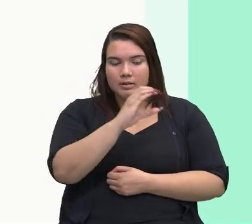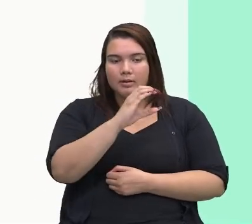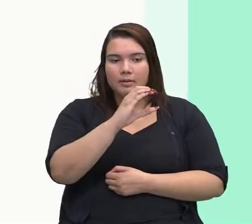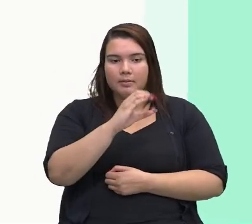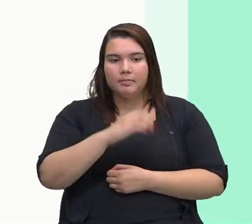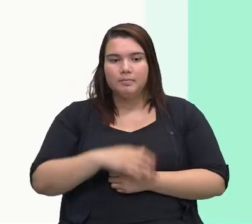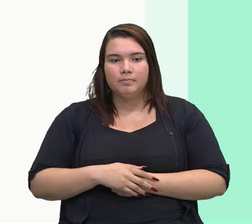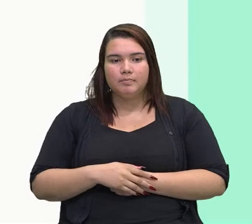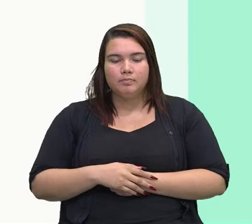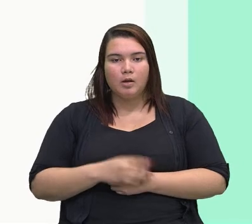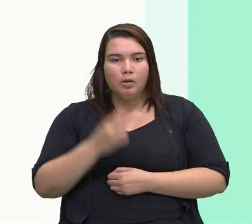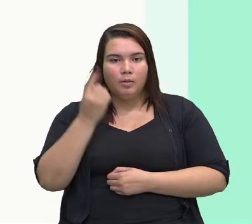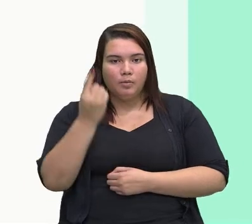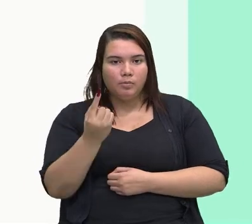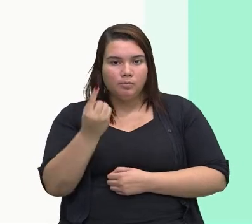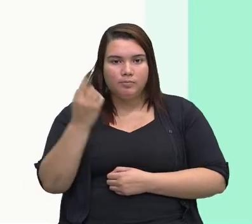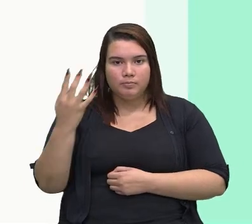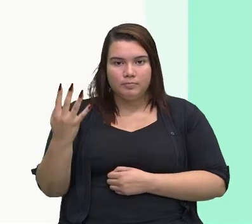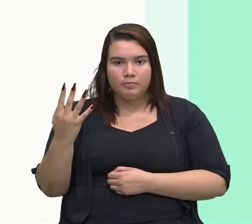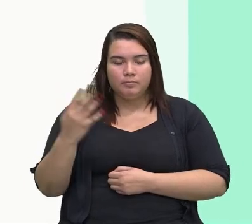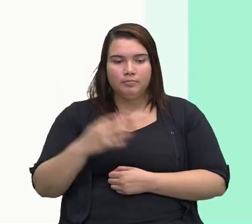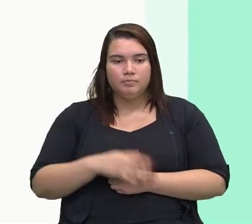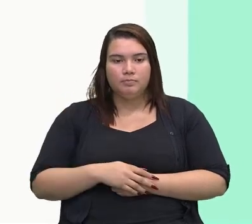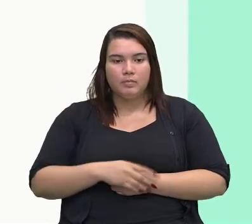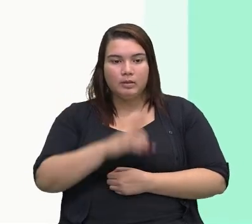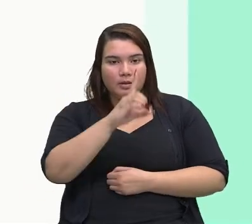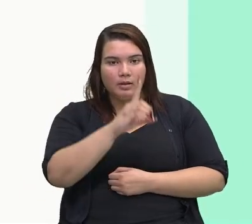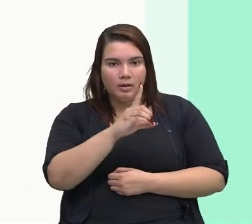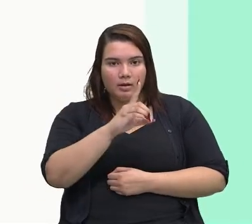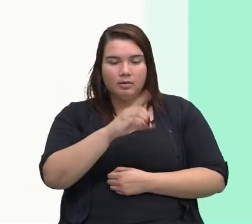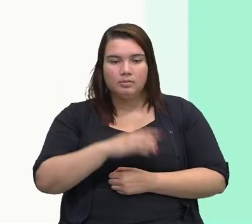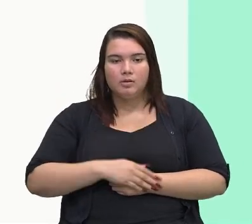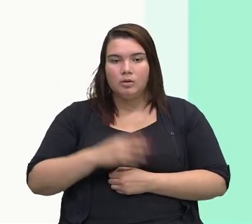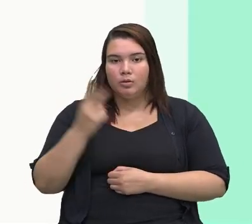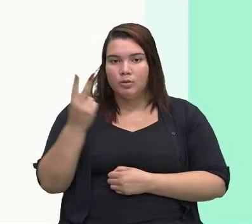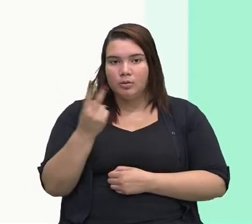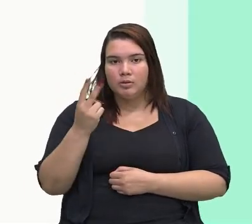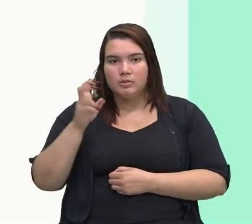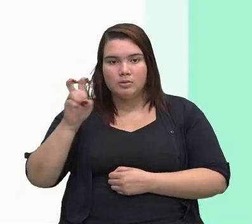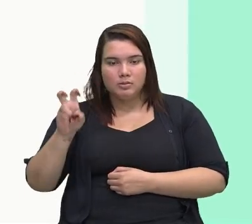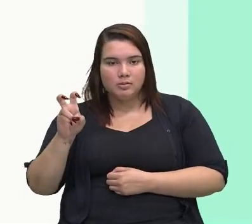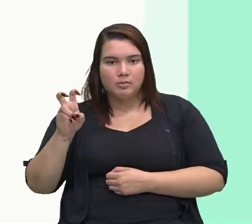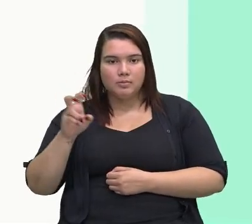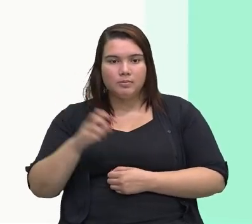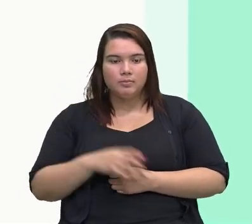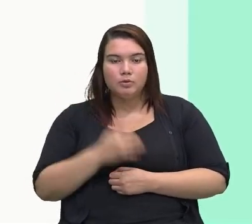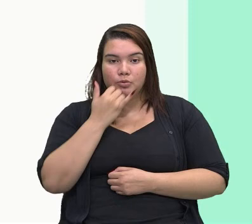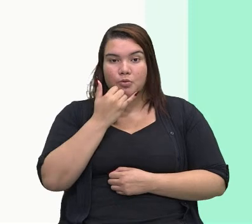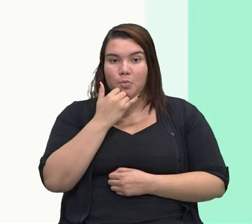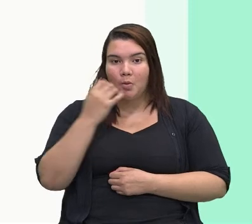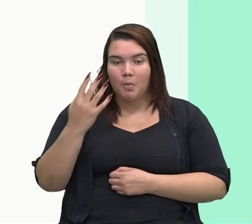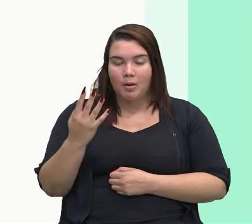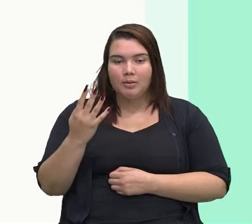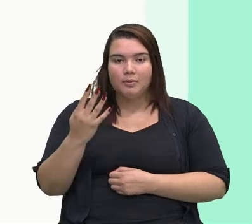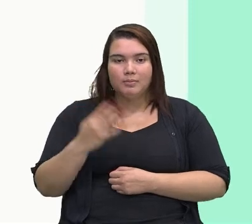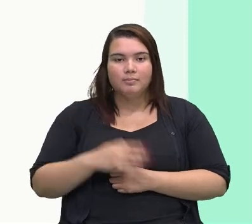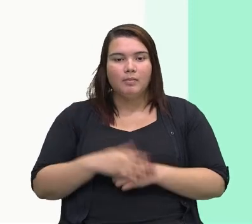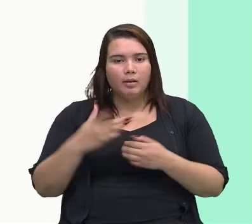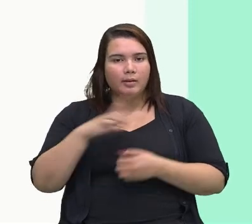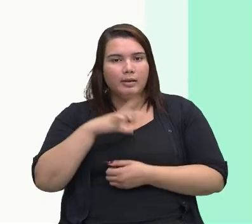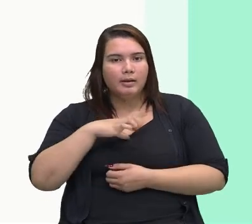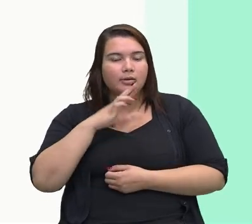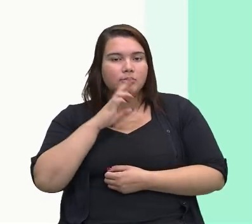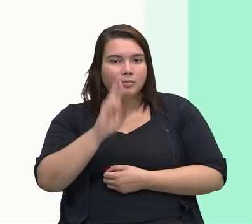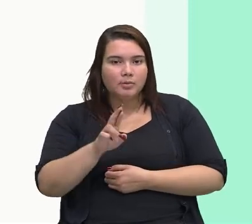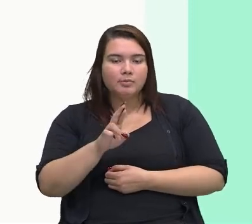letra C, afirmativas 1 e 4 e letra D, afirmativas 2 e 4. Temos aí uma resposta?